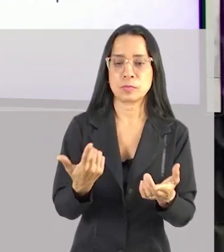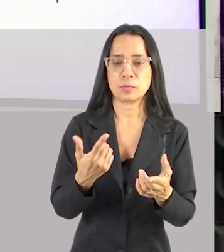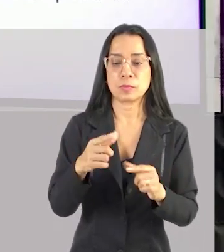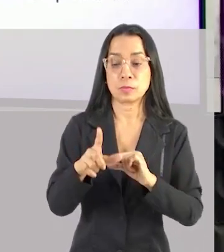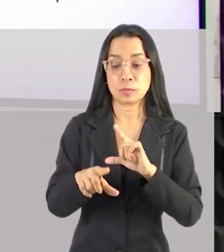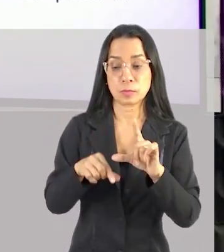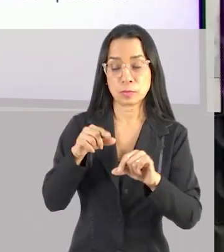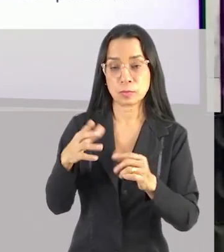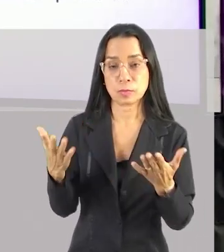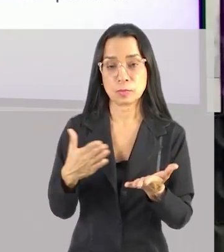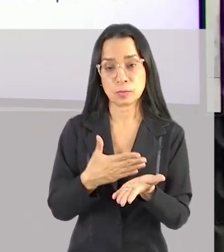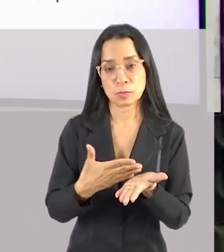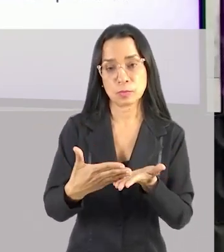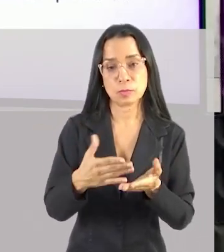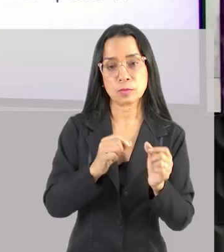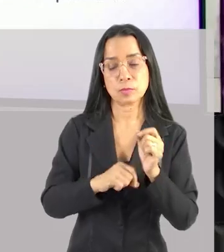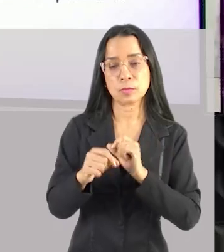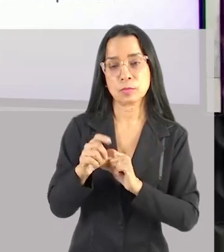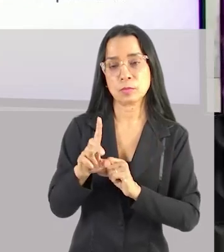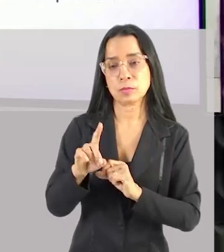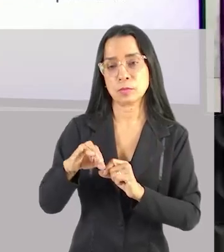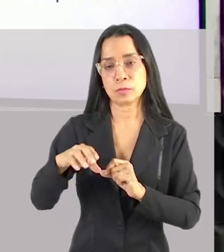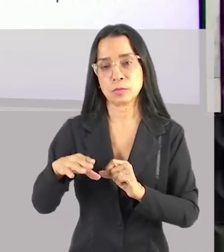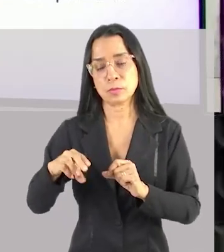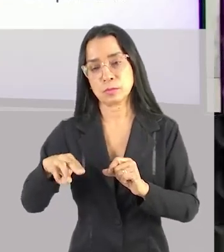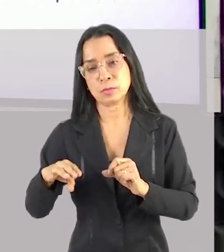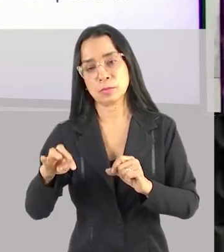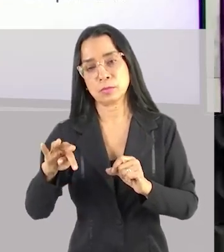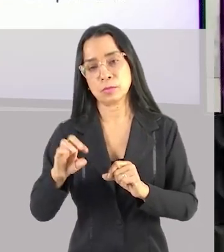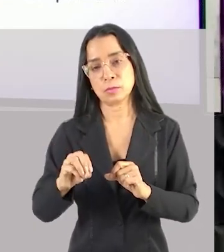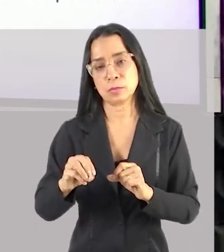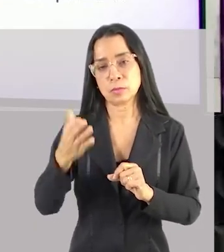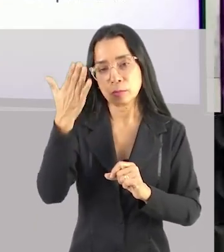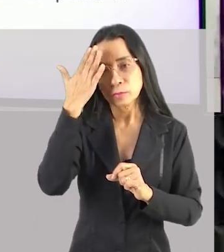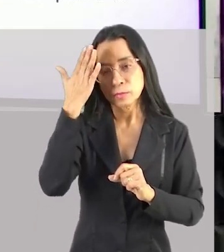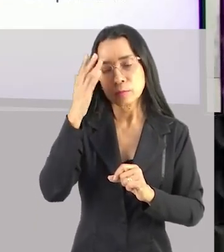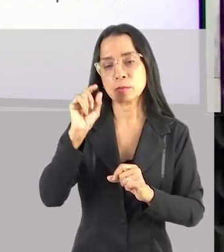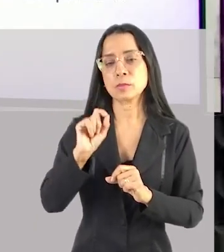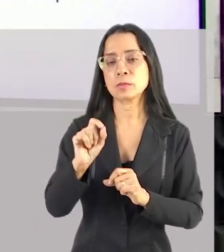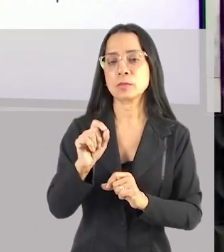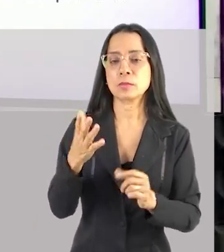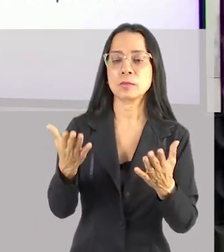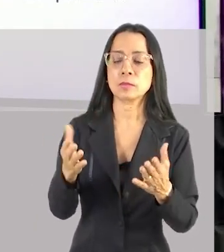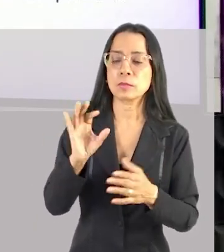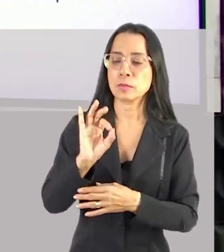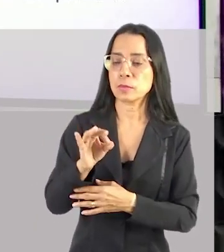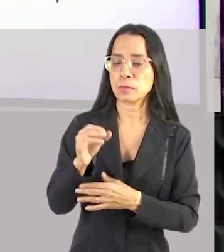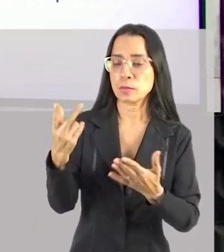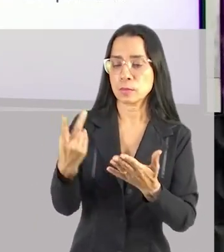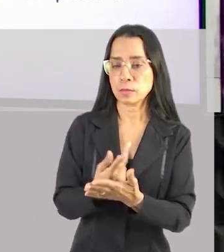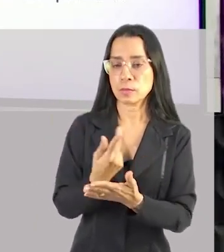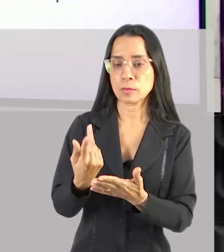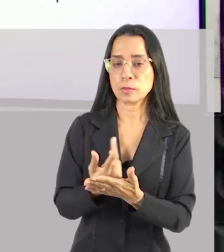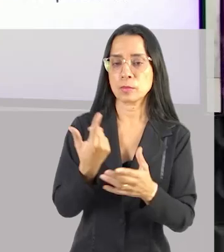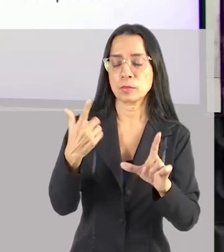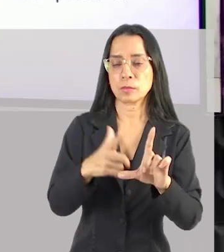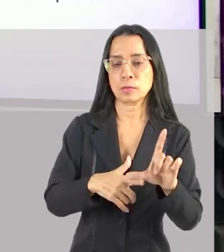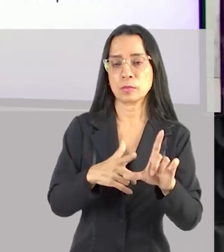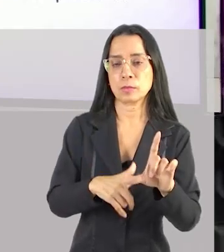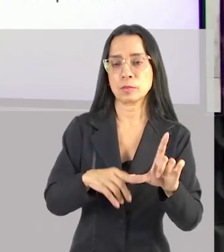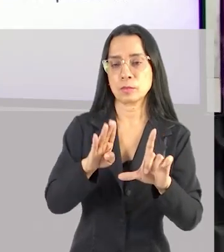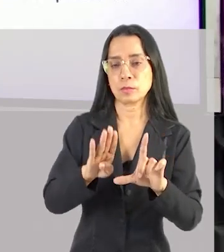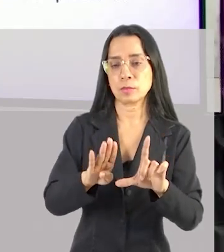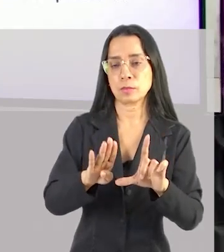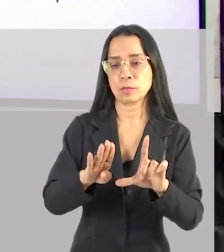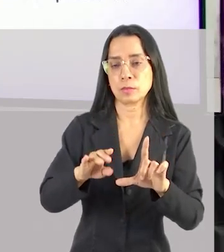gente escolhe a partir do discernimento que a gente tem do que é certo e o que é errado, que isso é possível pela nossa capacidade racional. Então, letra B,